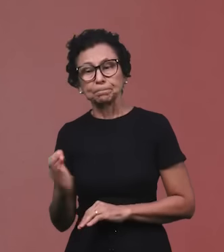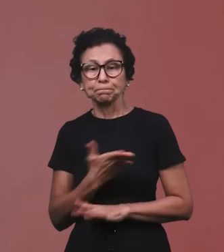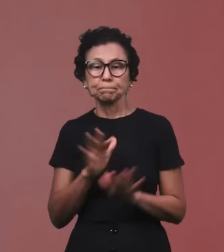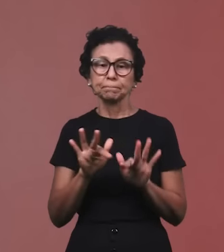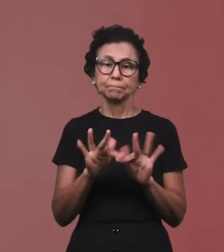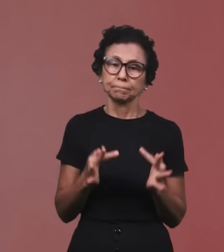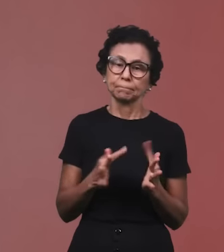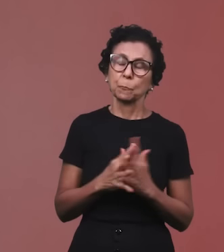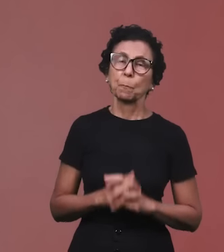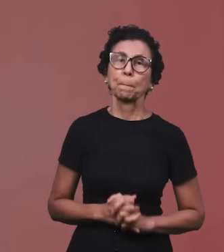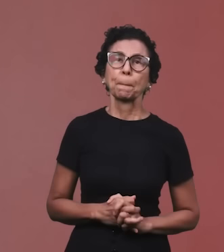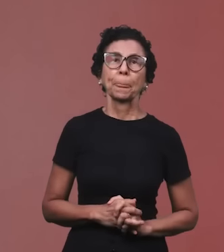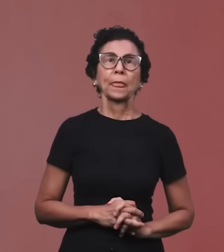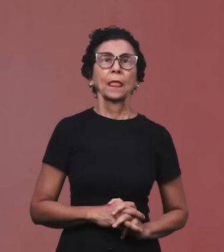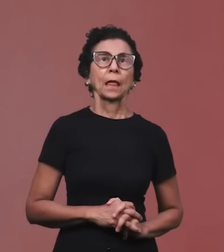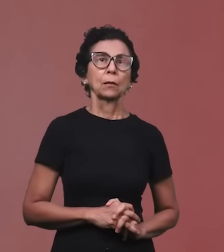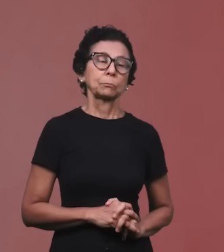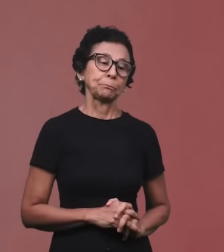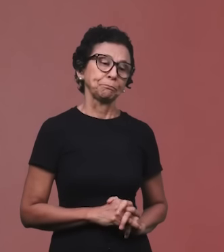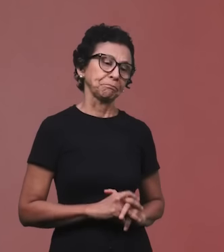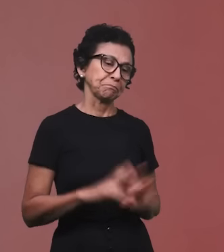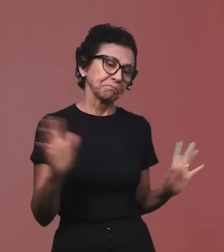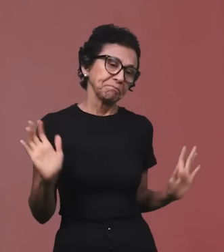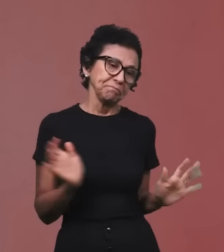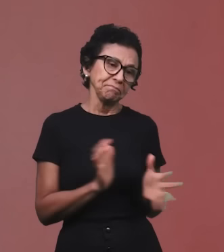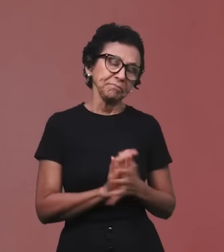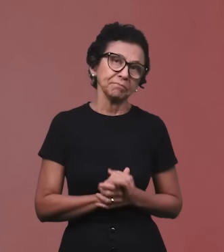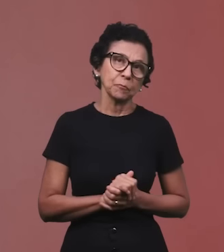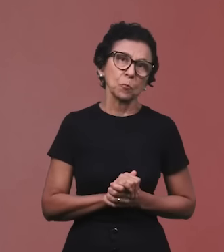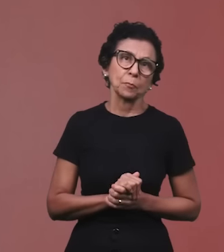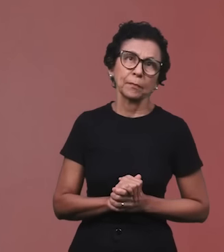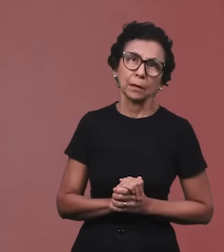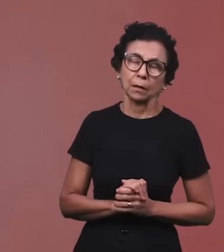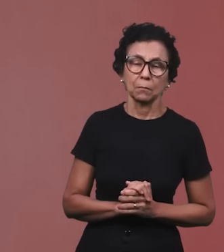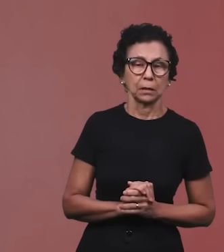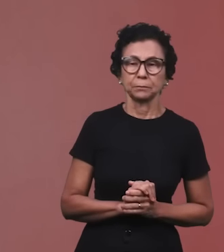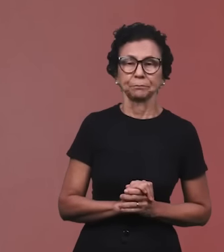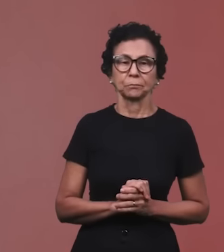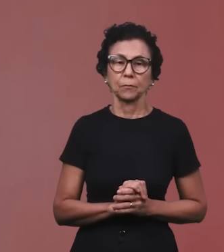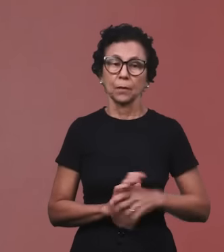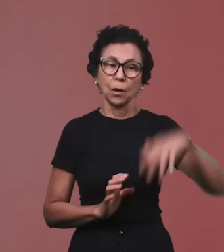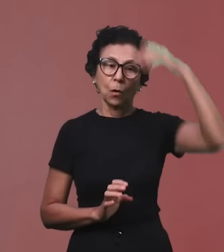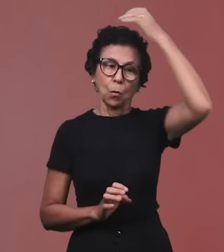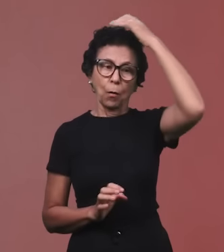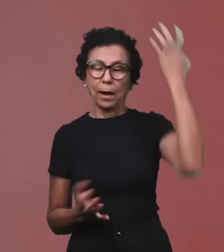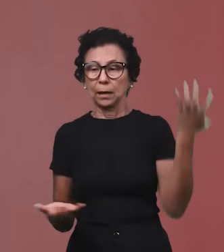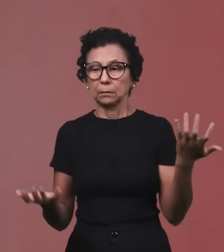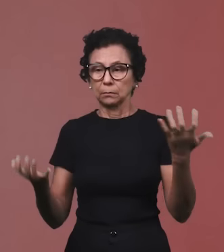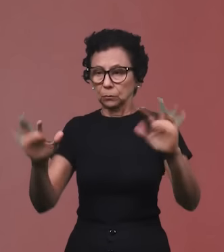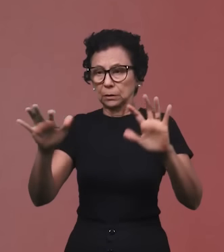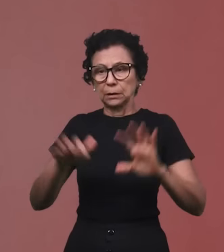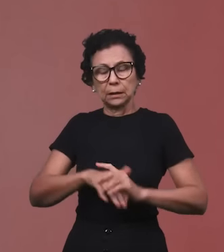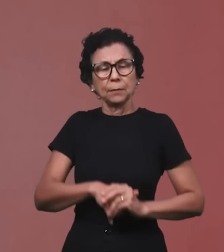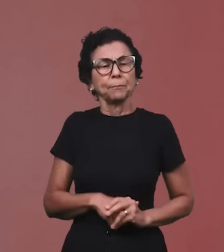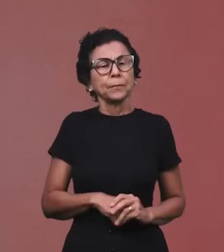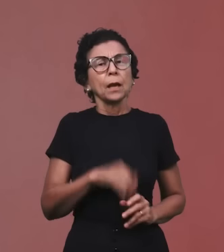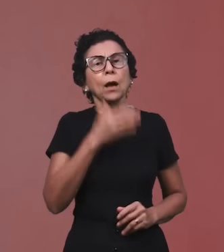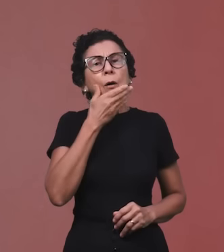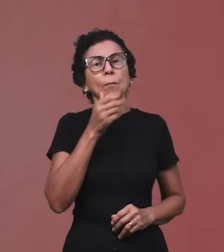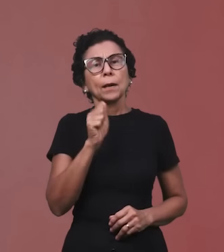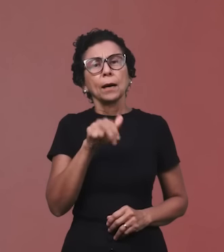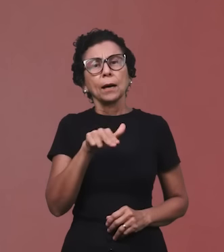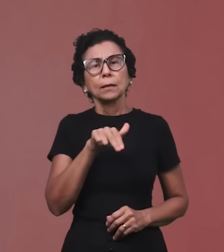Simples. Mas aí é o seguinte, mas como o rei era recalcitrante, não queria de jeito nenhum, aí vem Ananias. Ananias